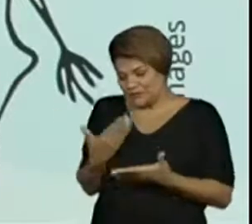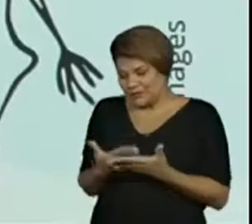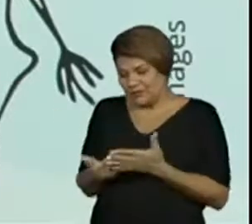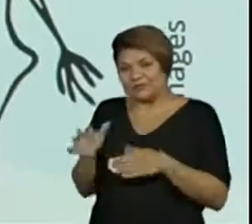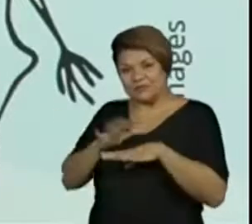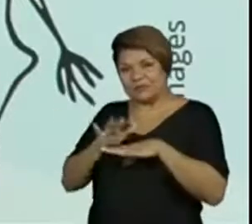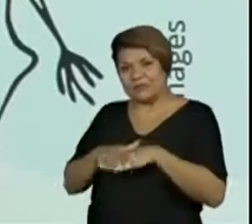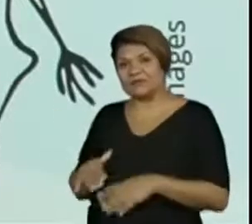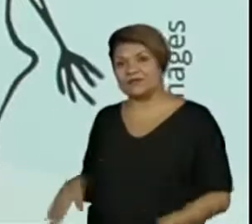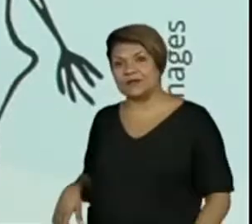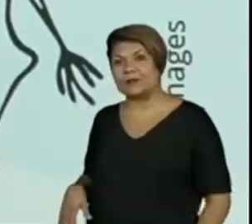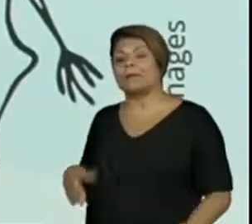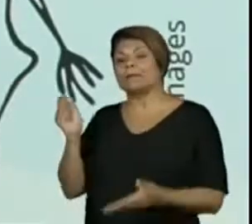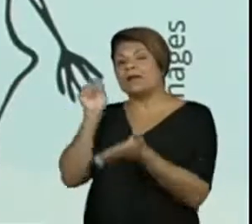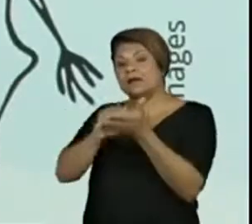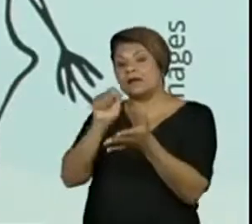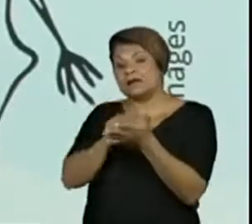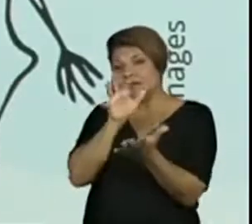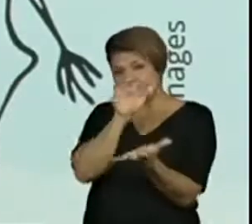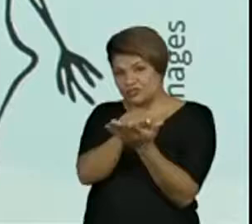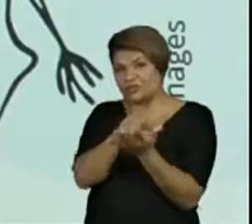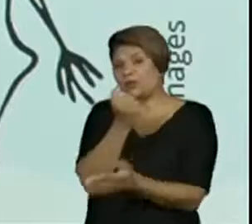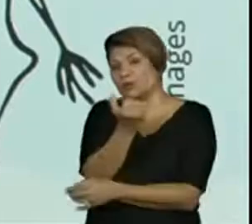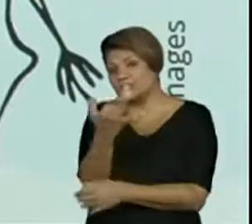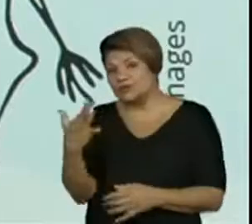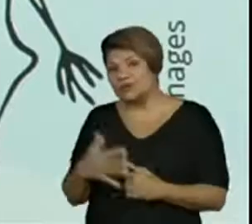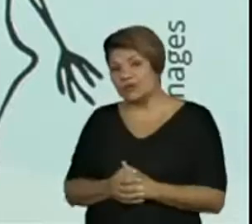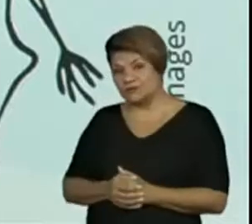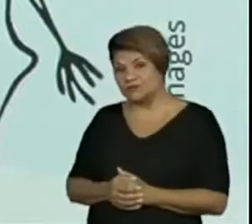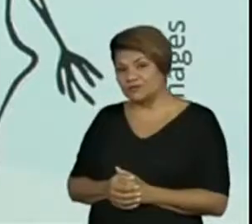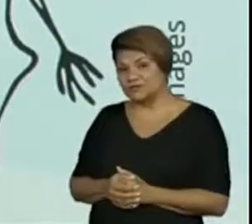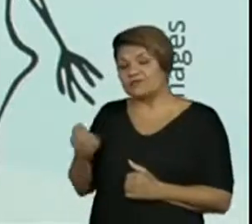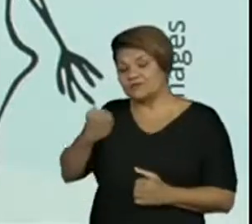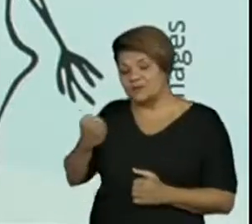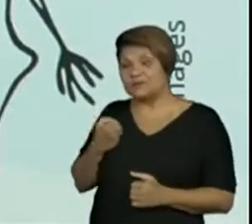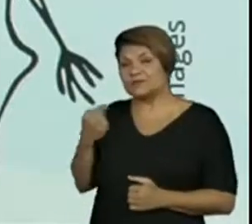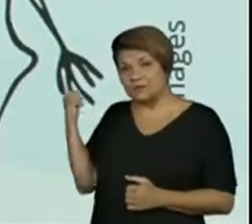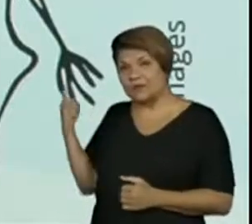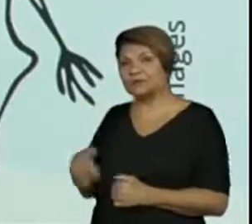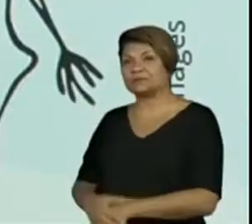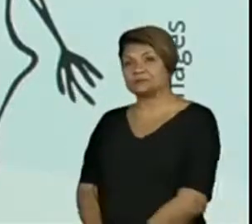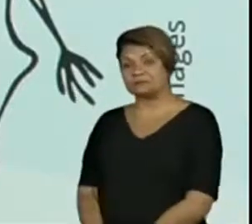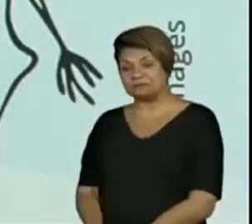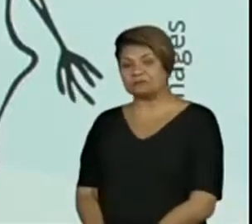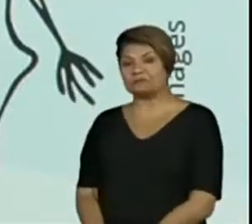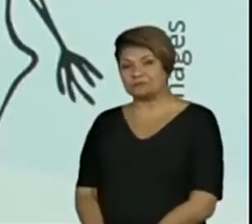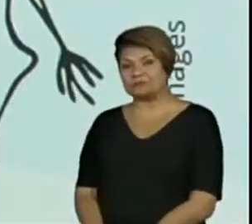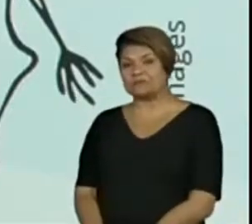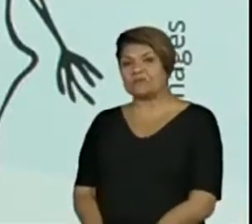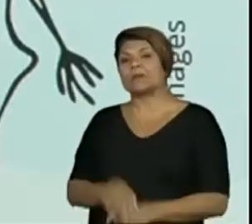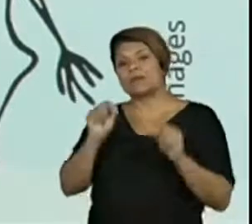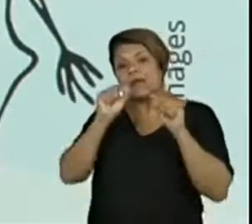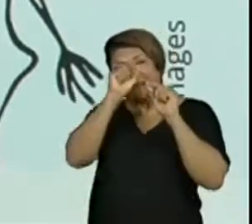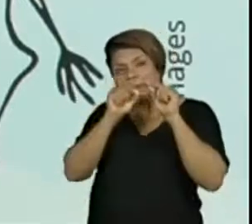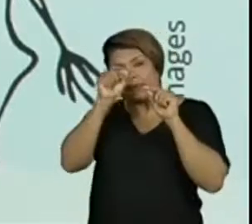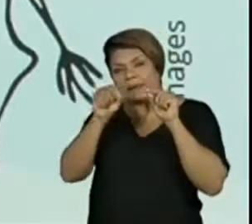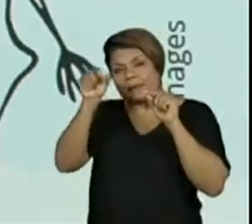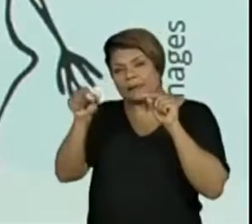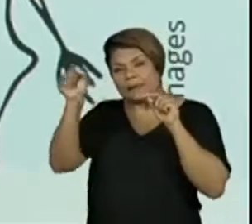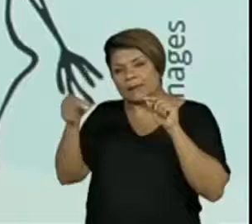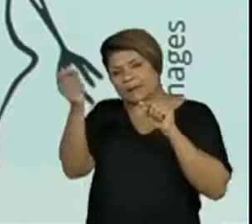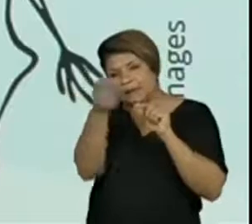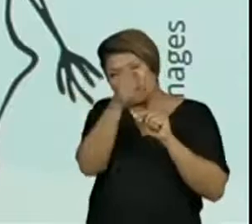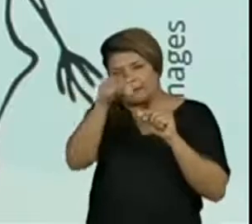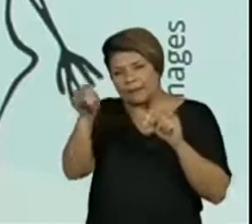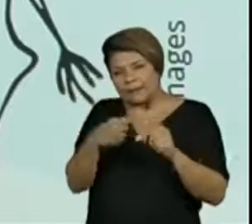matemática, para registrar quantidades aí e números, fazer risquinhos assim? Já pensou como seriam os